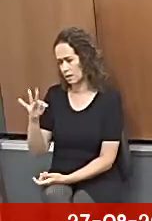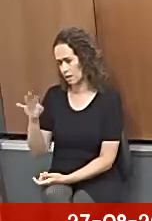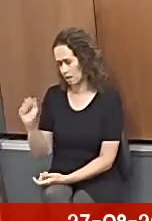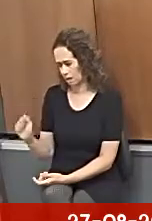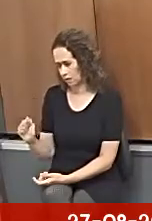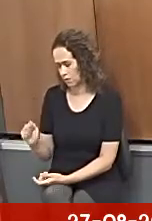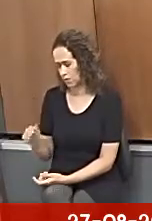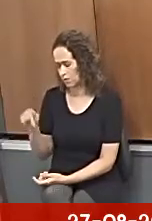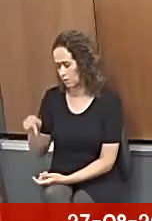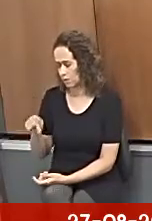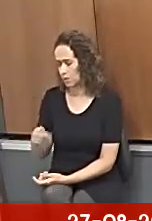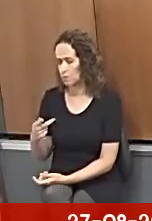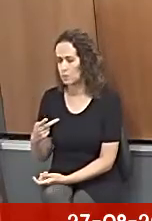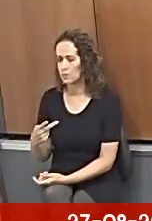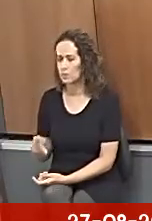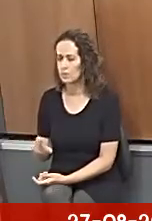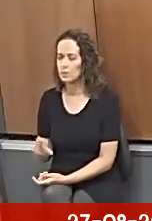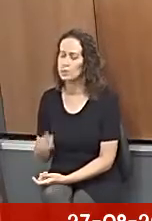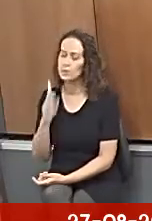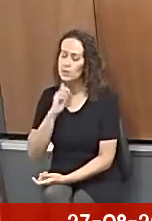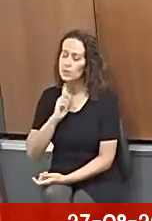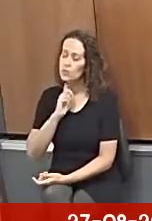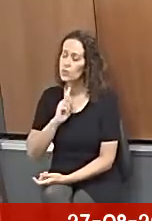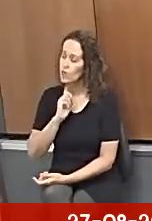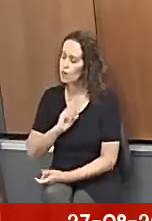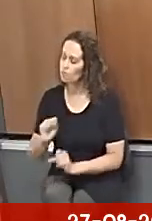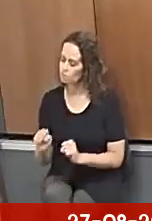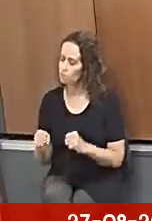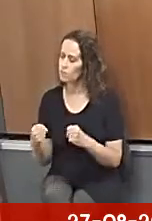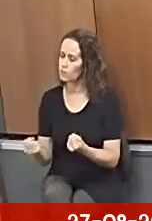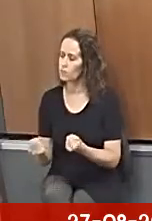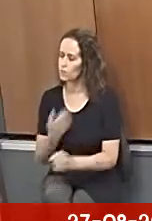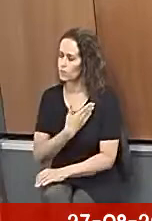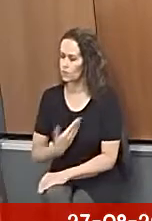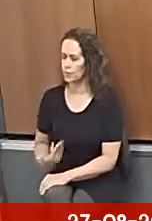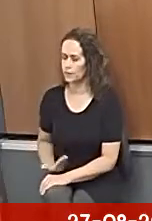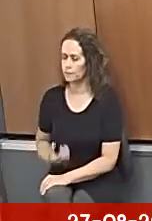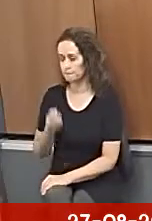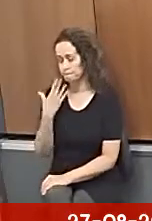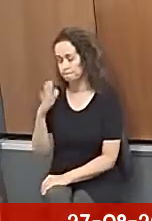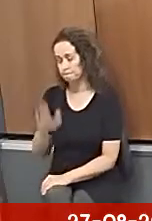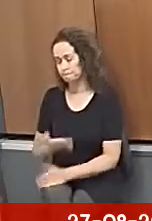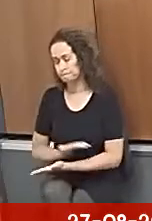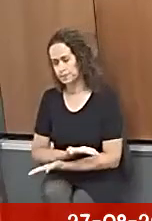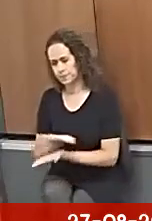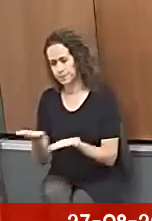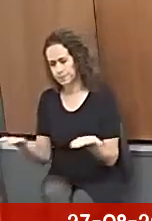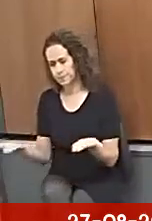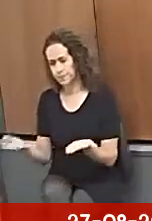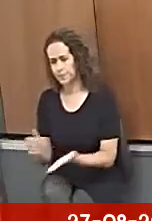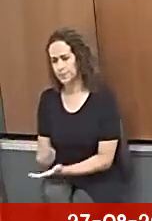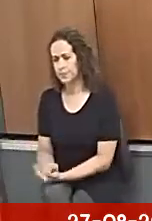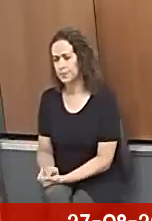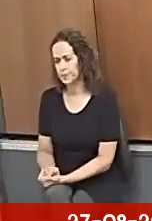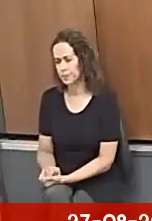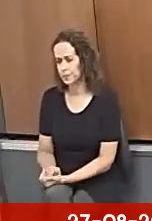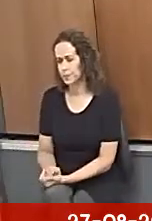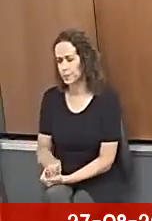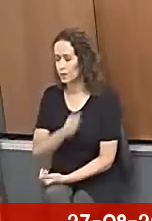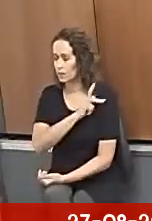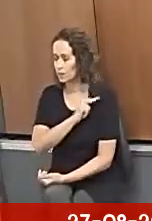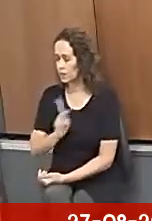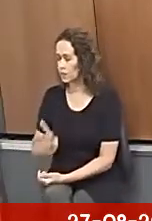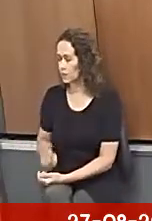pública de minas gerais verdade a todas ea todos é boa tarde presidente